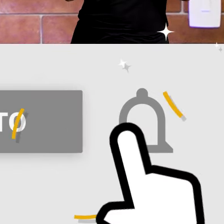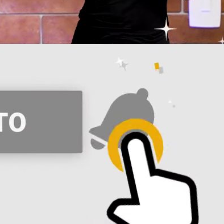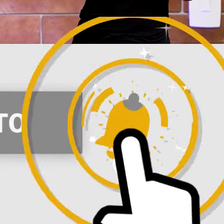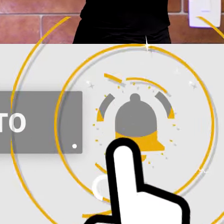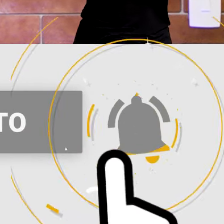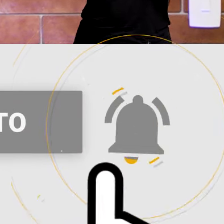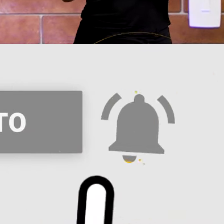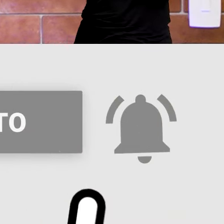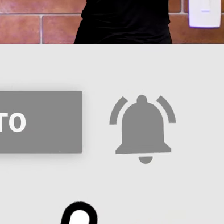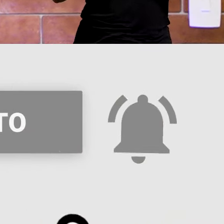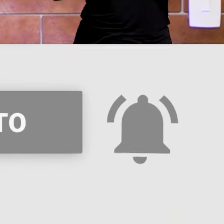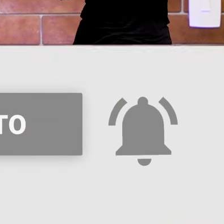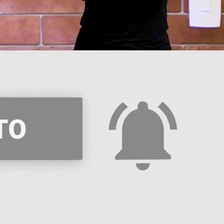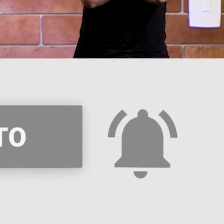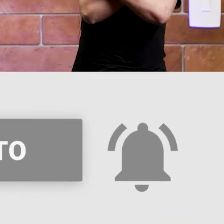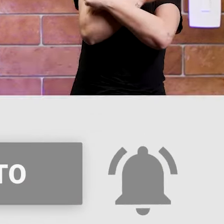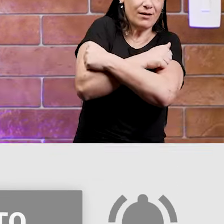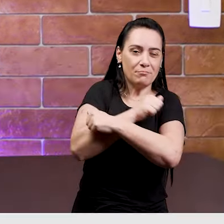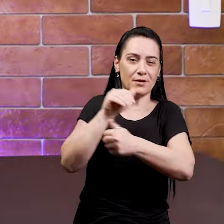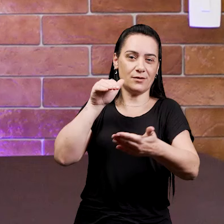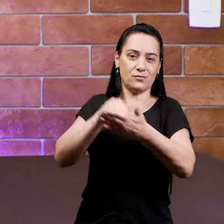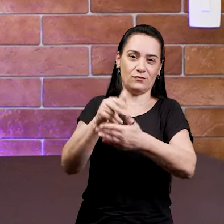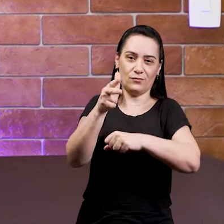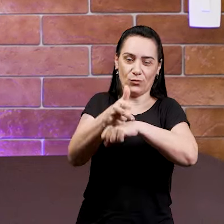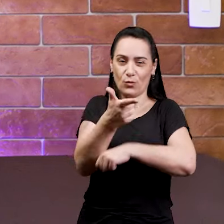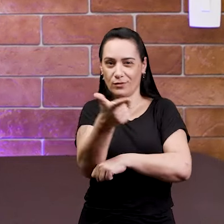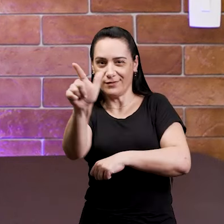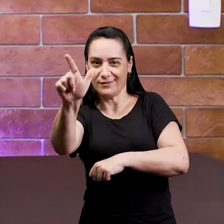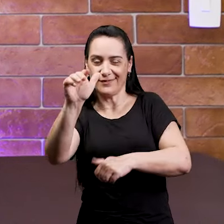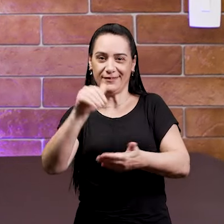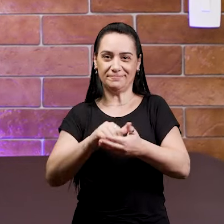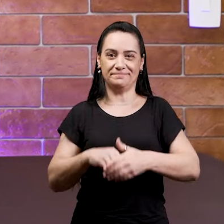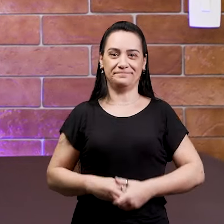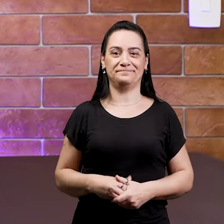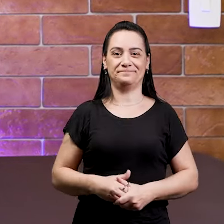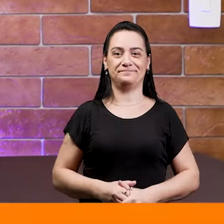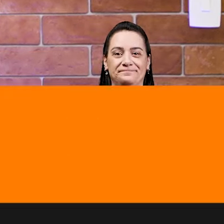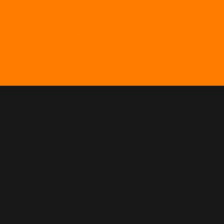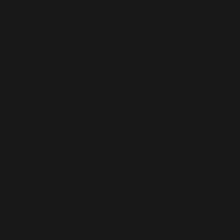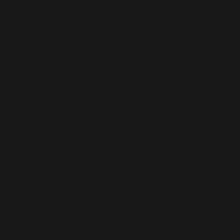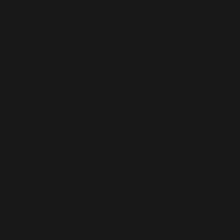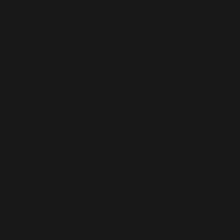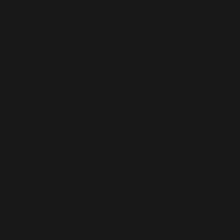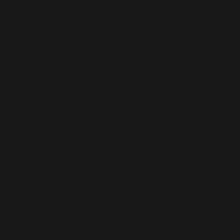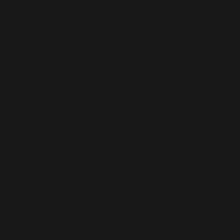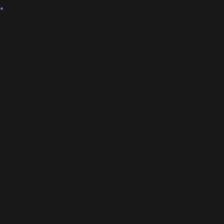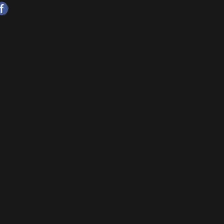receber todas as nossas notificações. Um grande abraço e até o próximo OUTBOX!